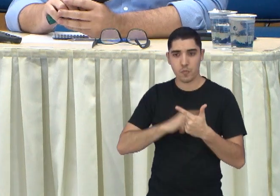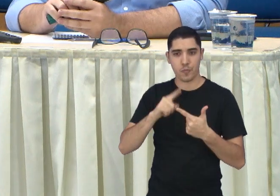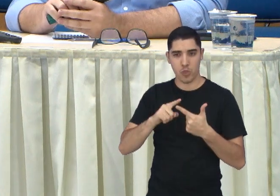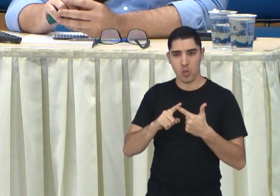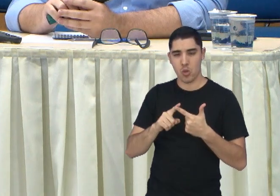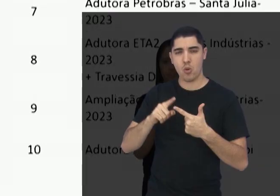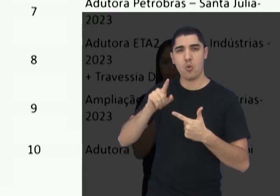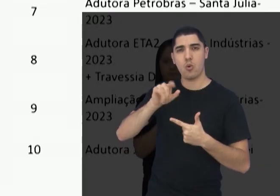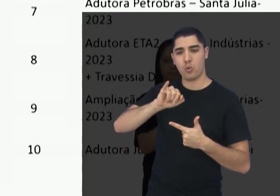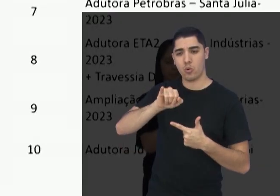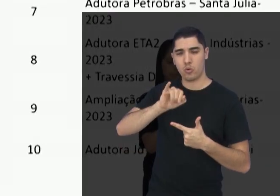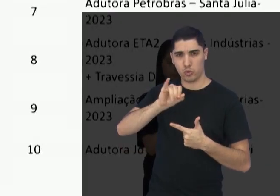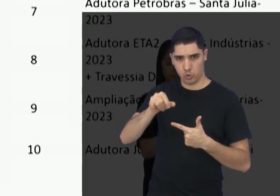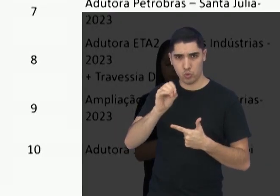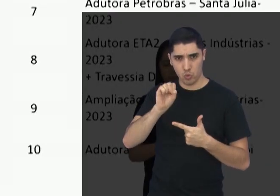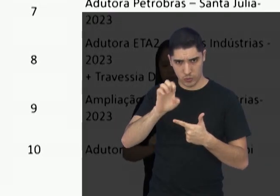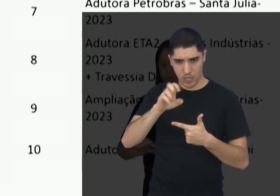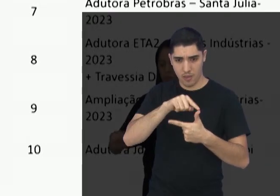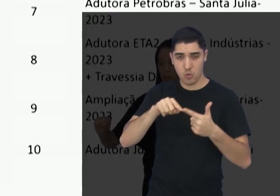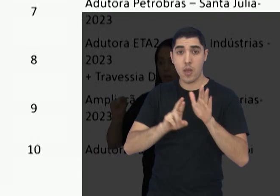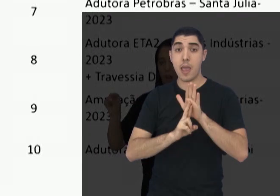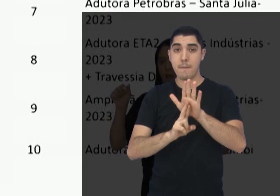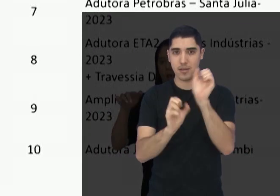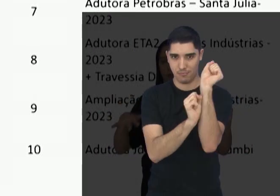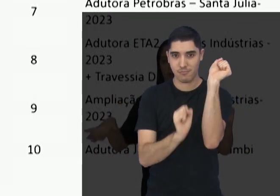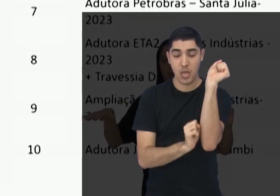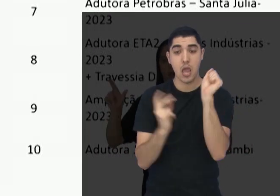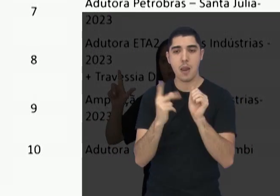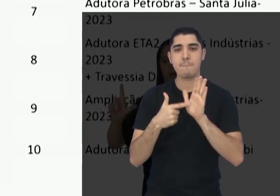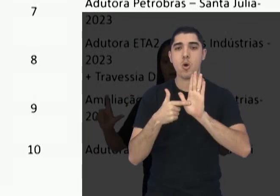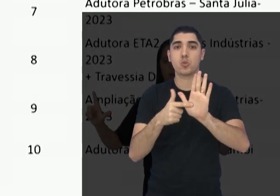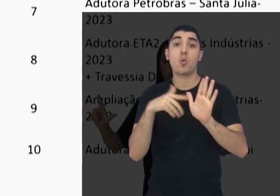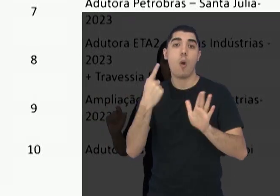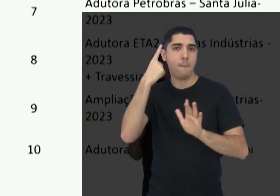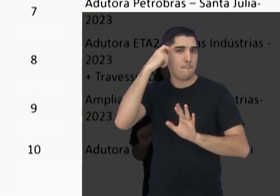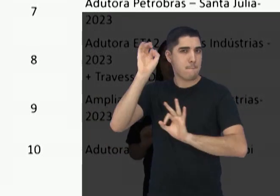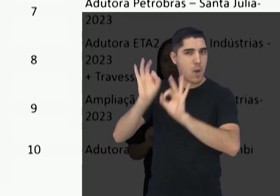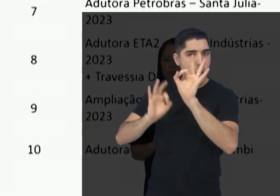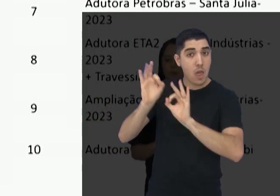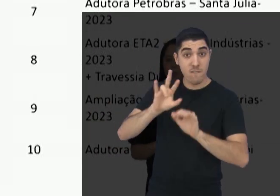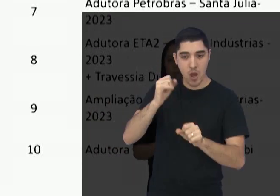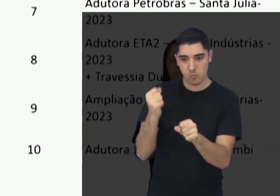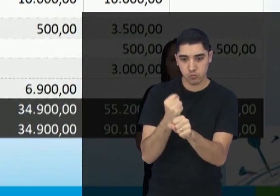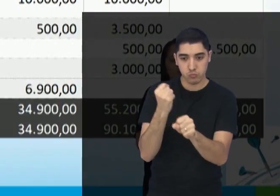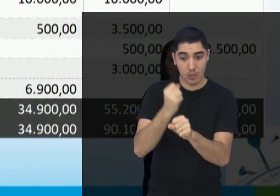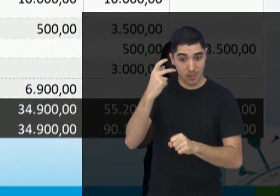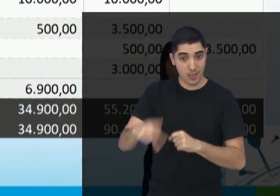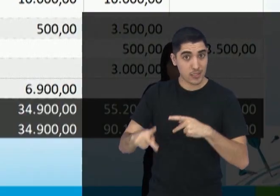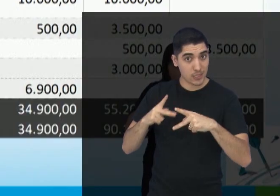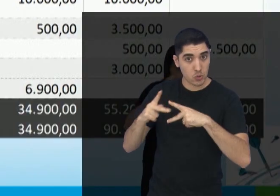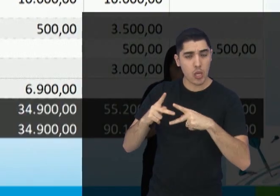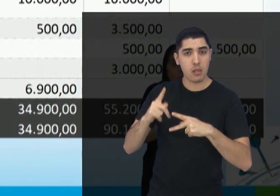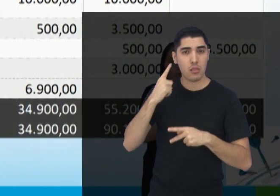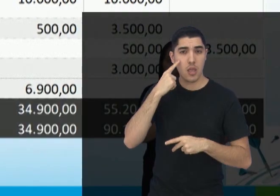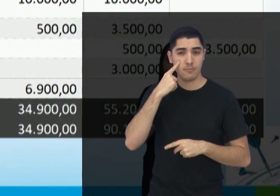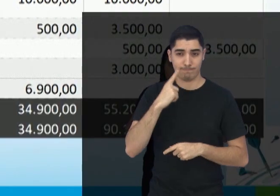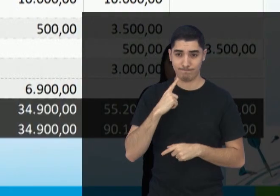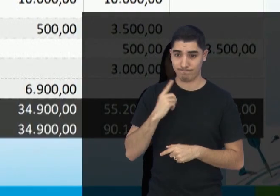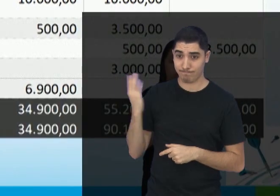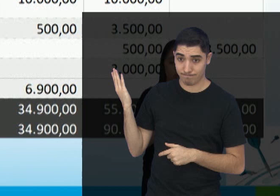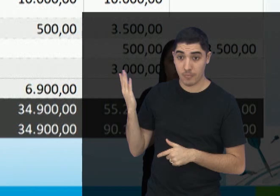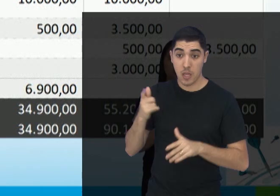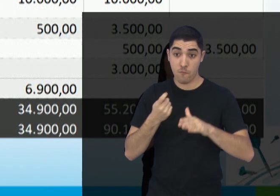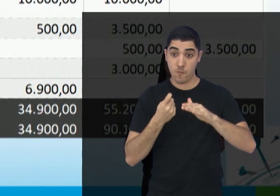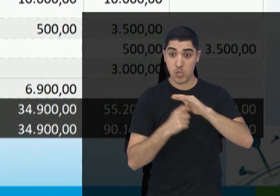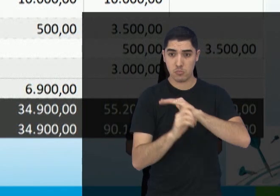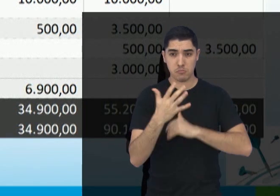da concessionária, apresentaram um planejamento de obras e ações que deverão ser feitas pela cidade. Dentre elas está um investimento